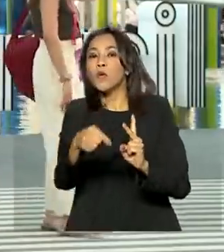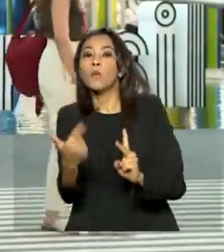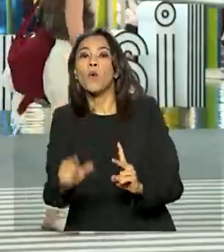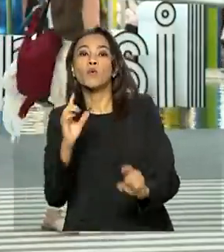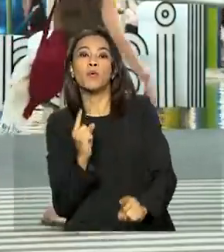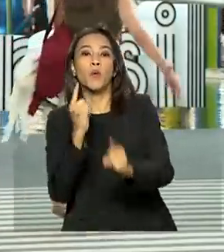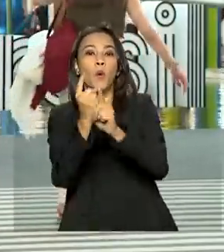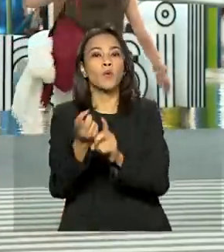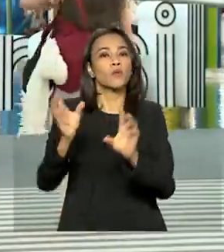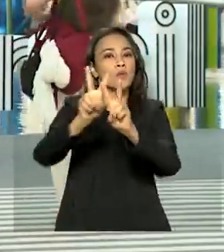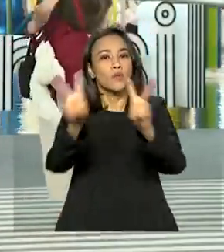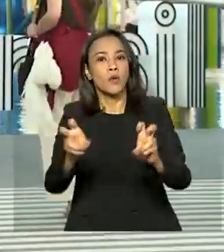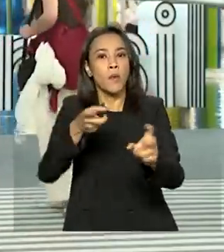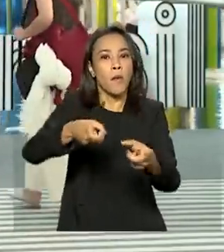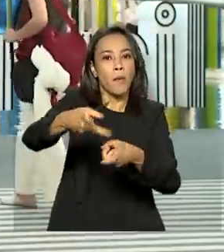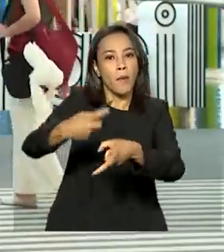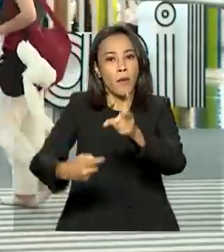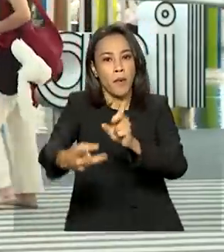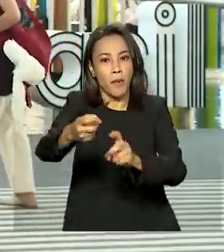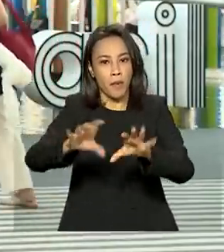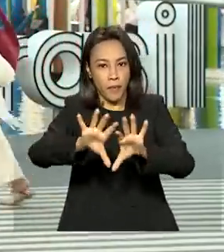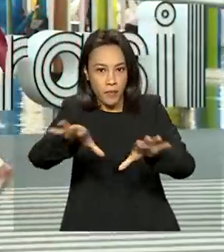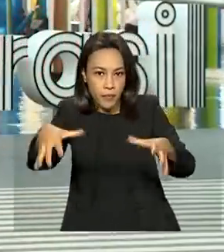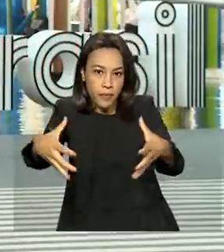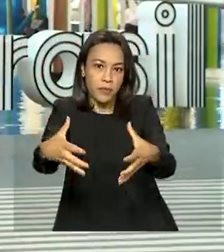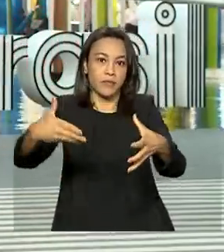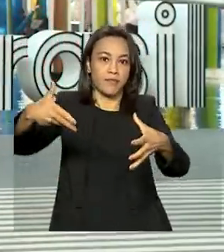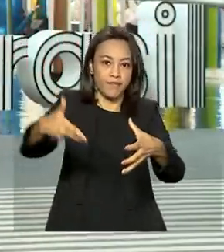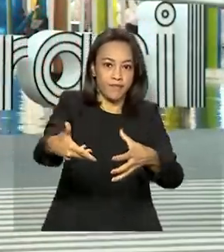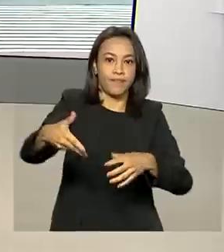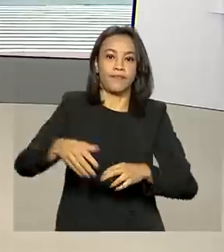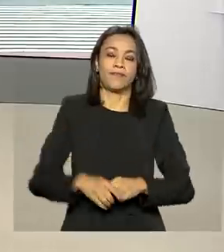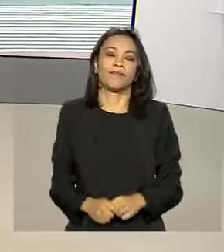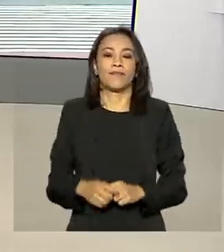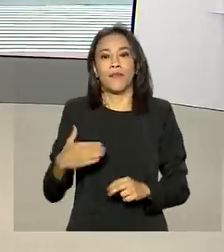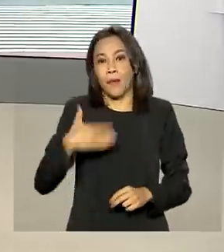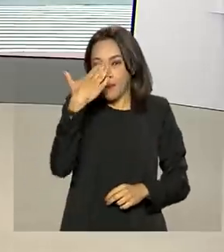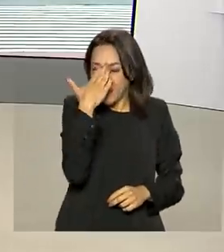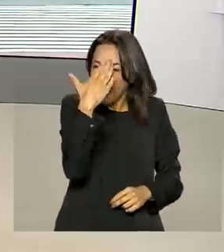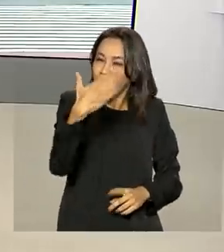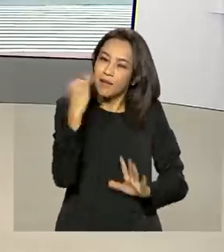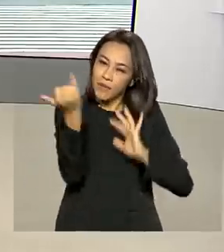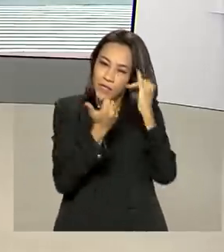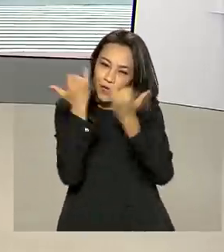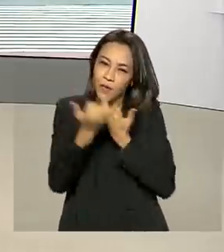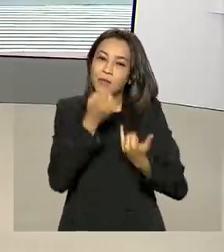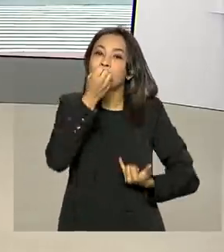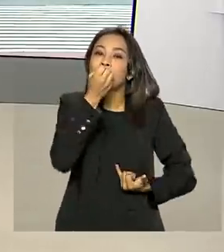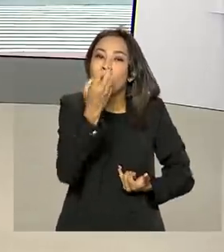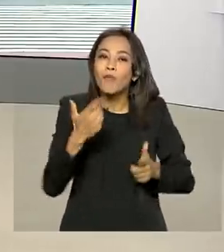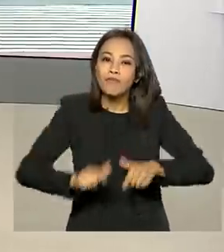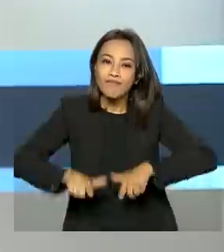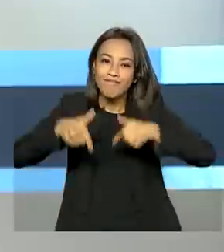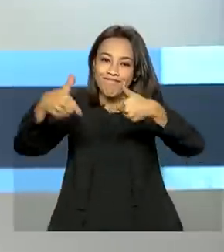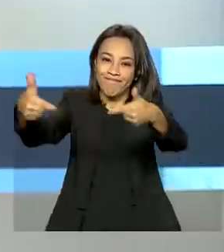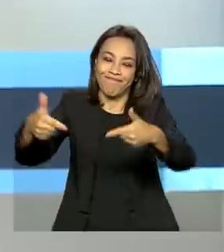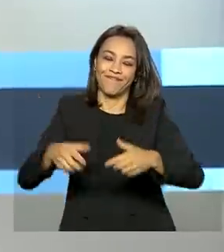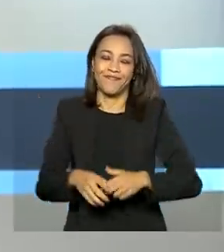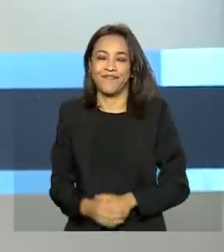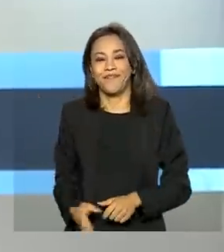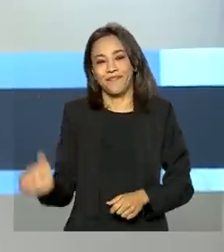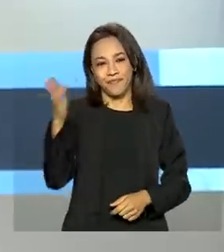em Brasil a árabe brasileira Renata que ela suas informações bom trabalho para você